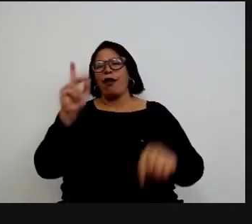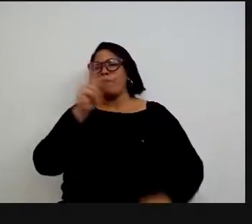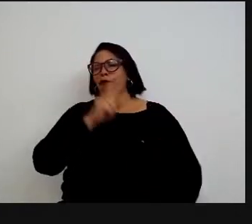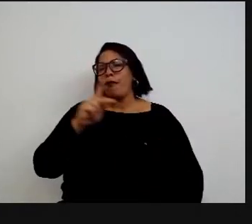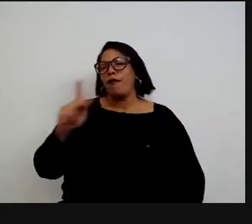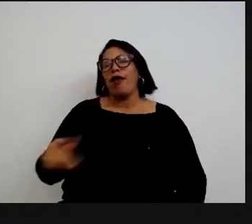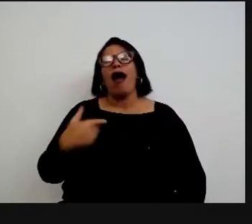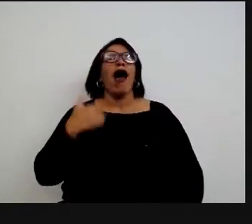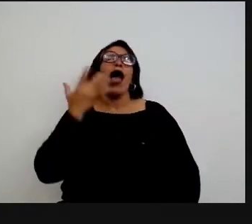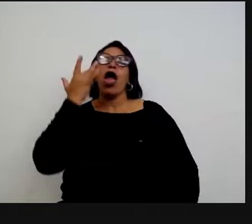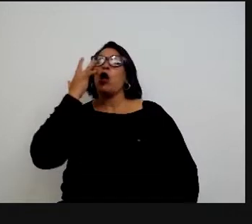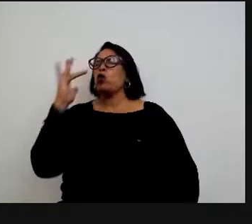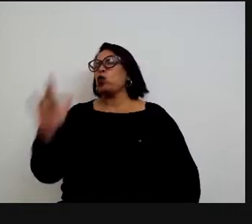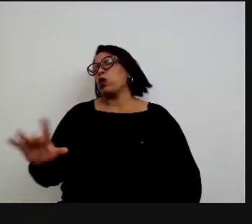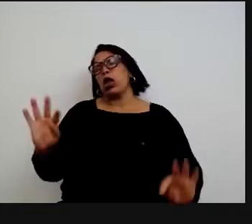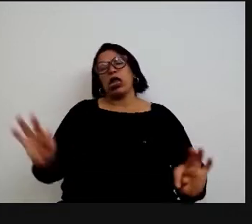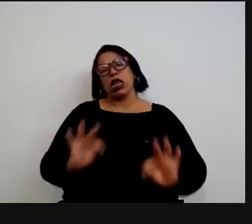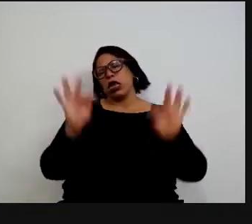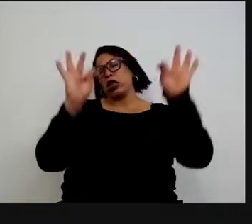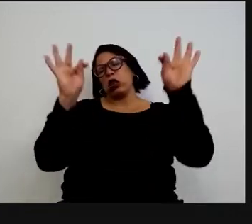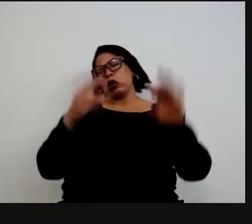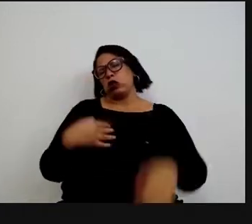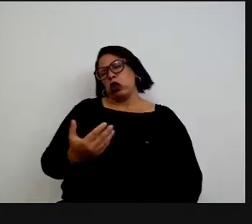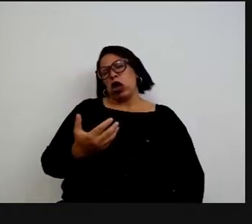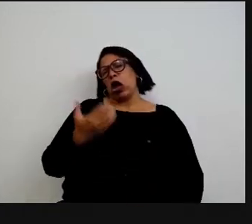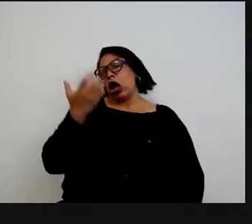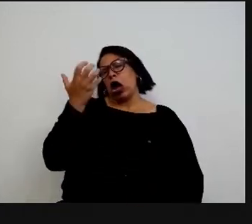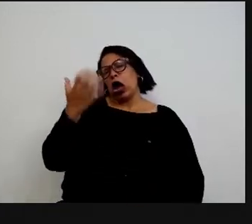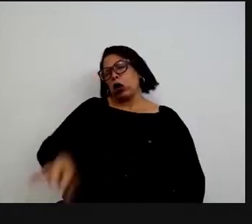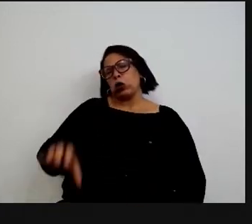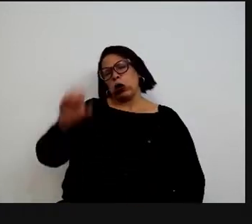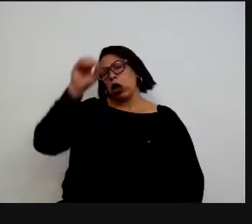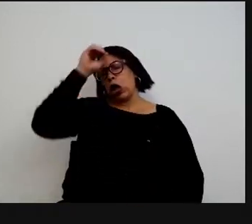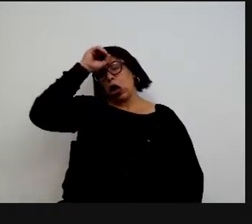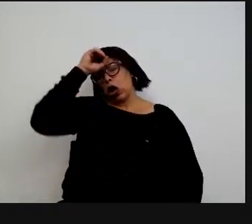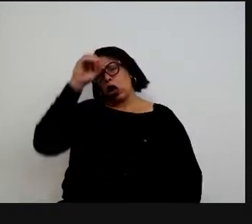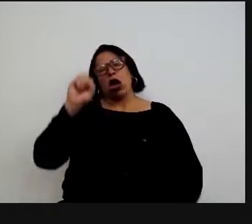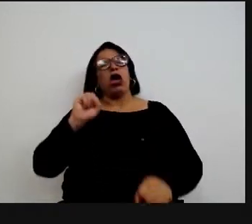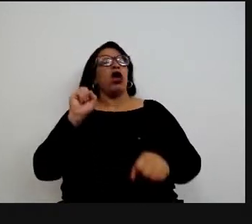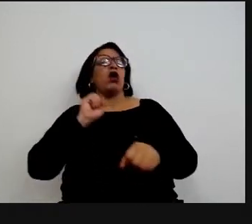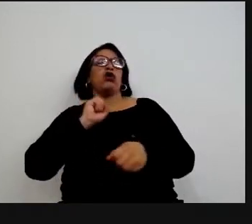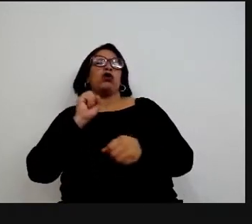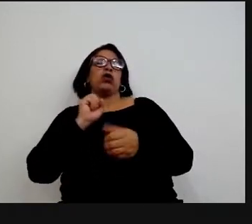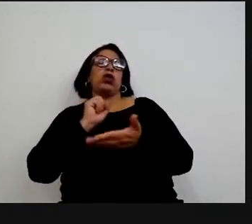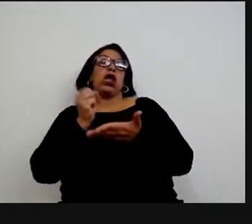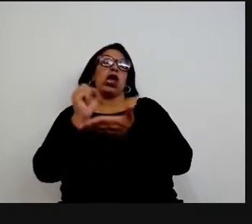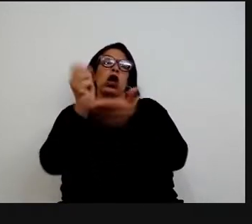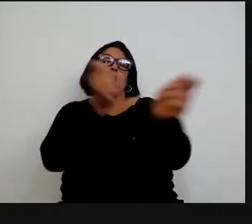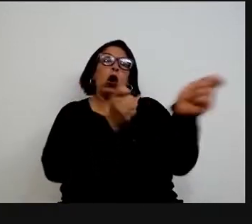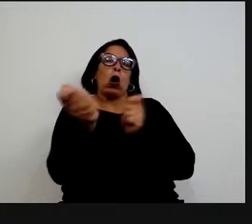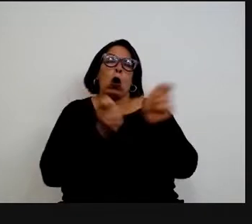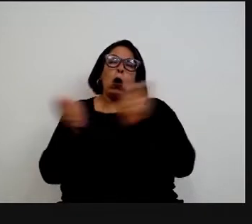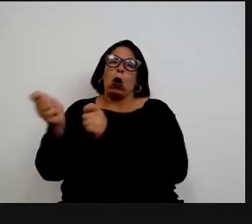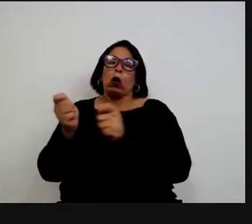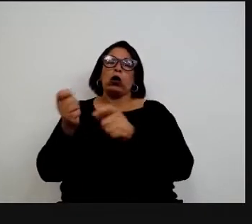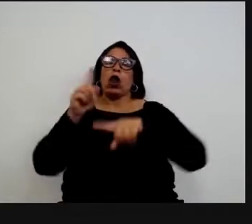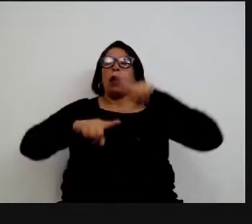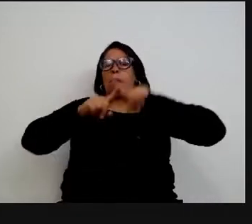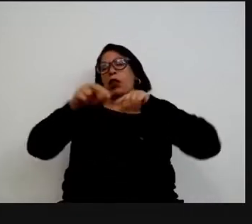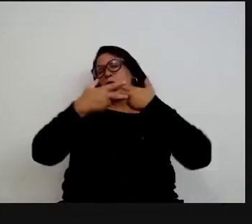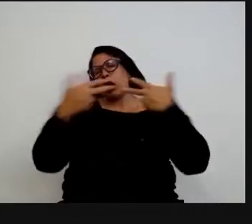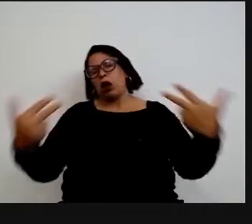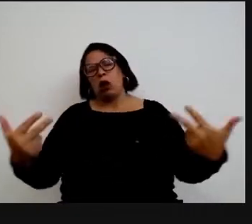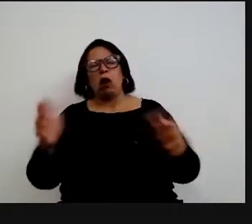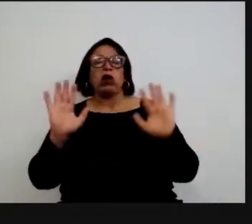professores, eu não sei trabalhar com tecnologia, eu não sei gerenciar fórum, eu não sei gerenciar materiais,